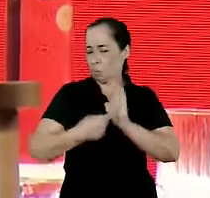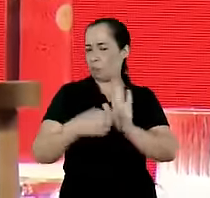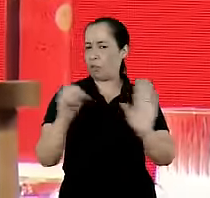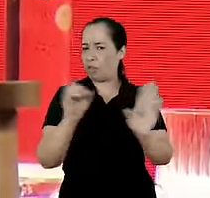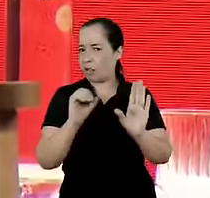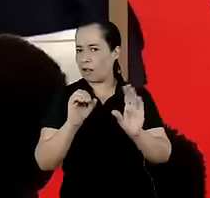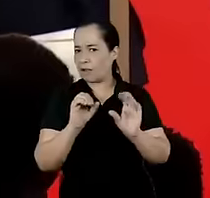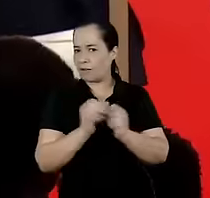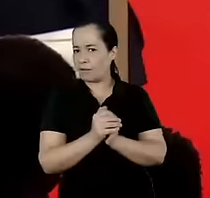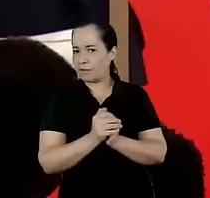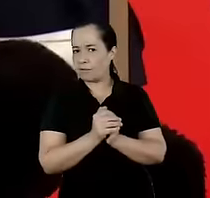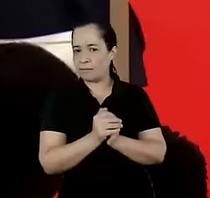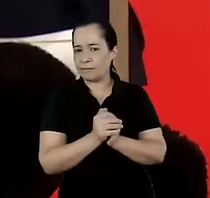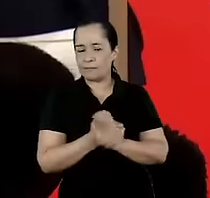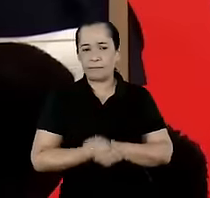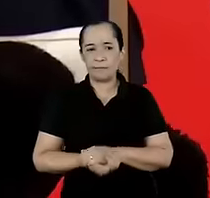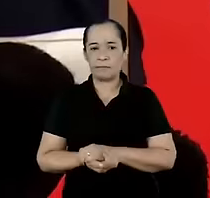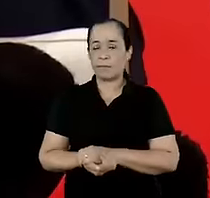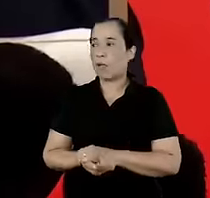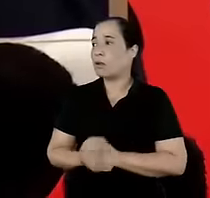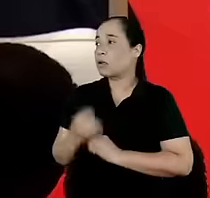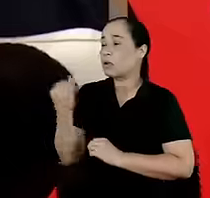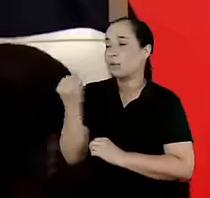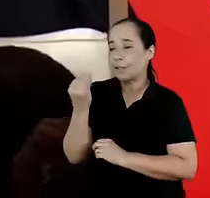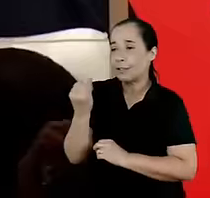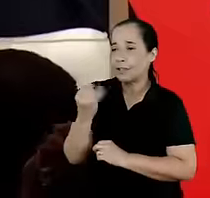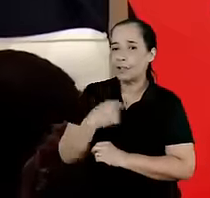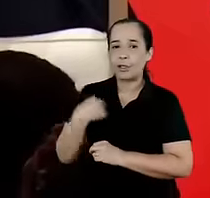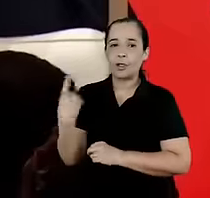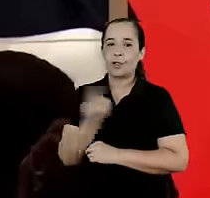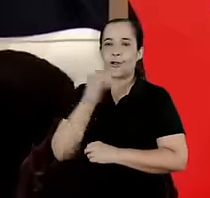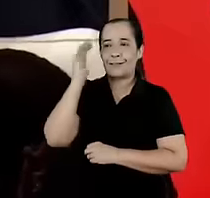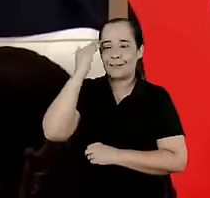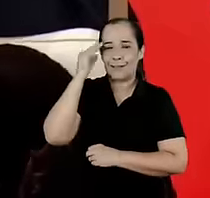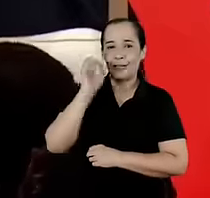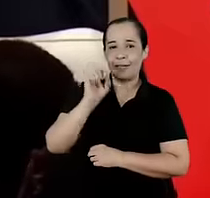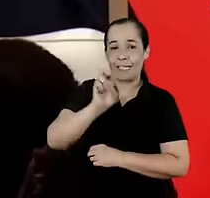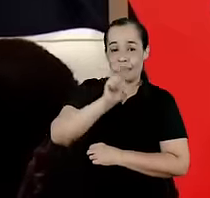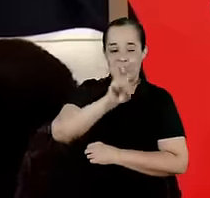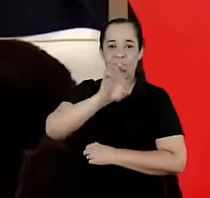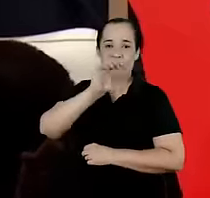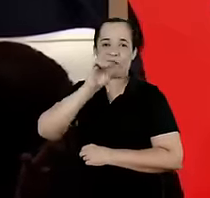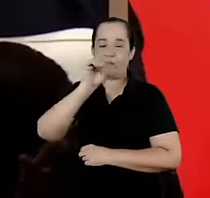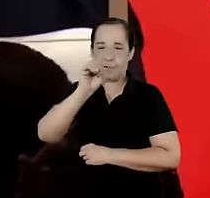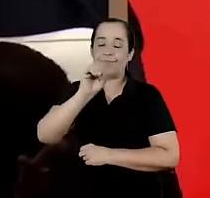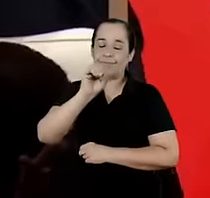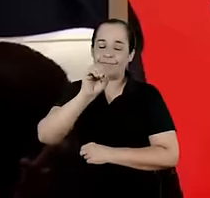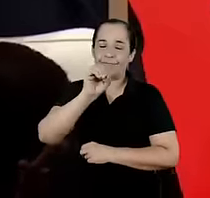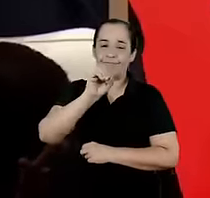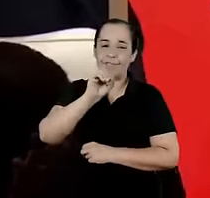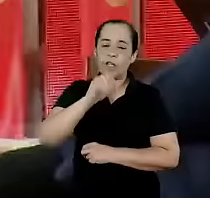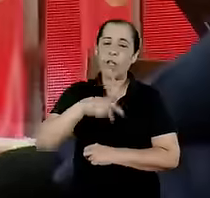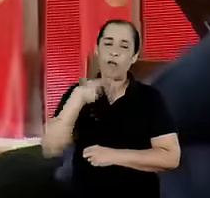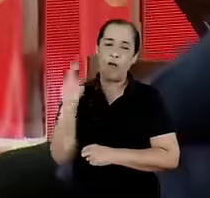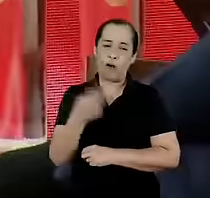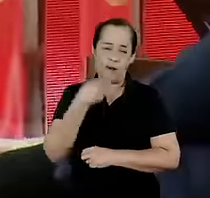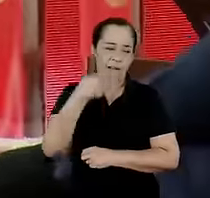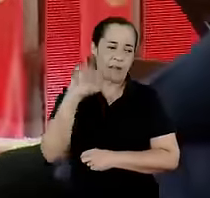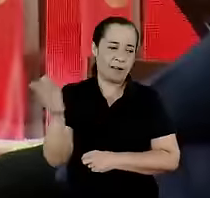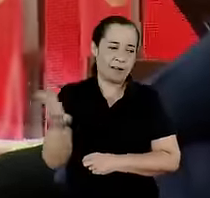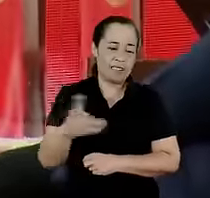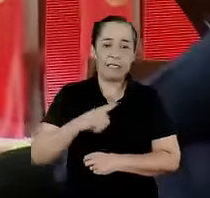reduzir o passo não o que importa é que a gente entende que 50 é o ritmo apropriado a gente tem falado sobre isso e que a gente tem uma